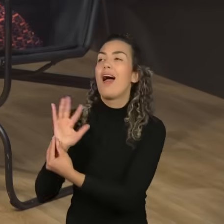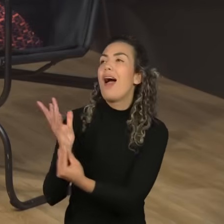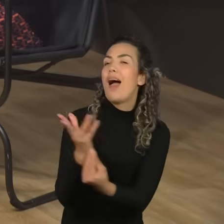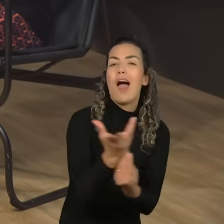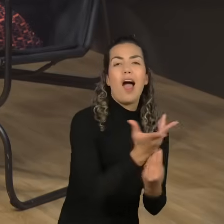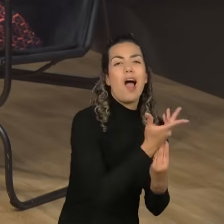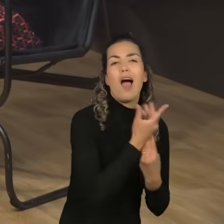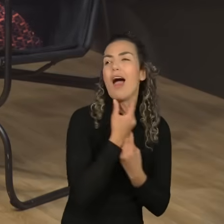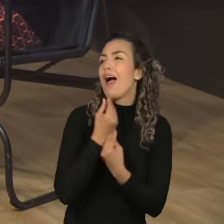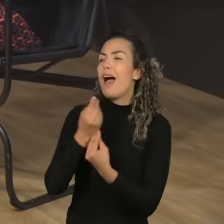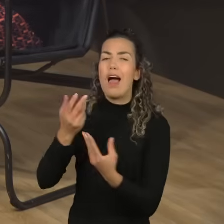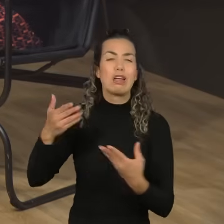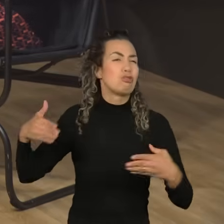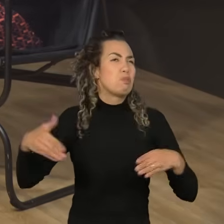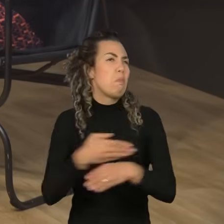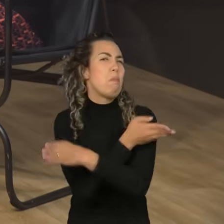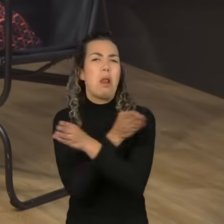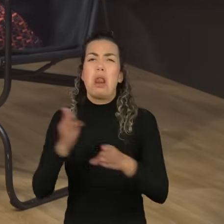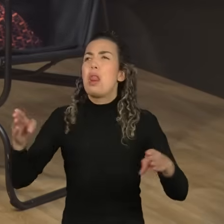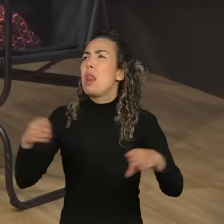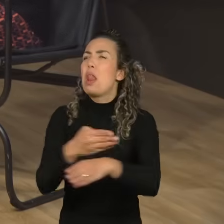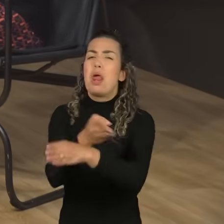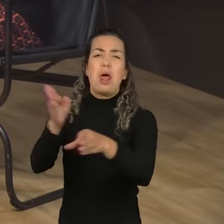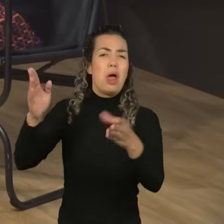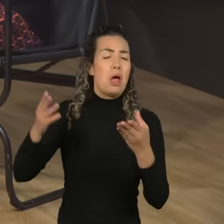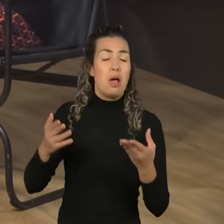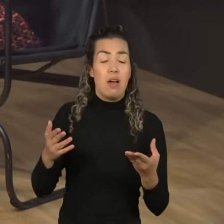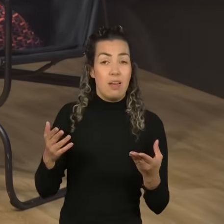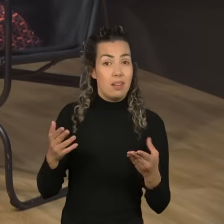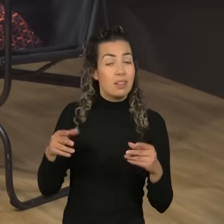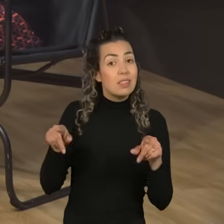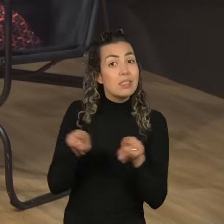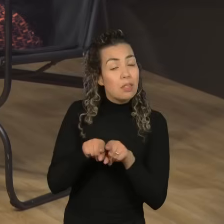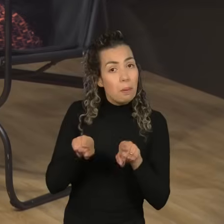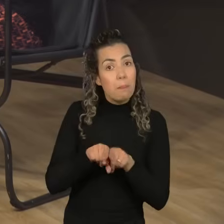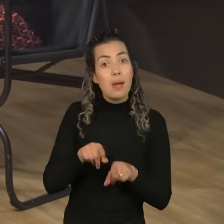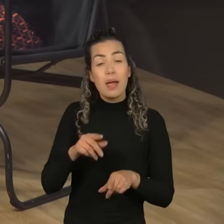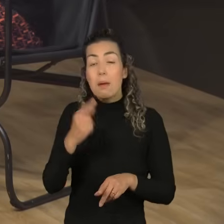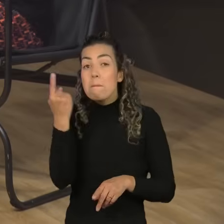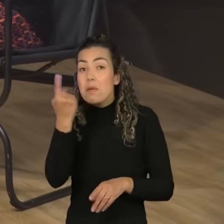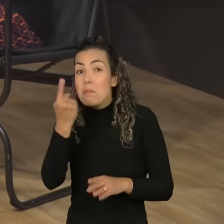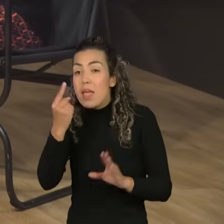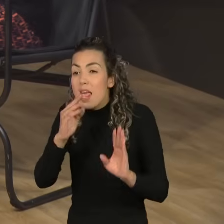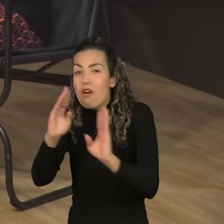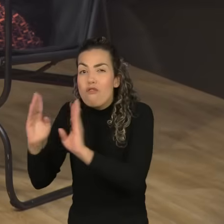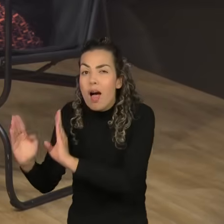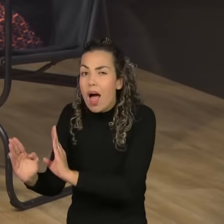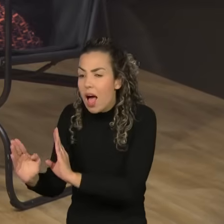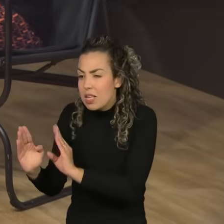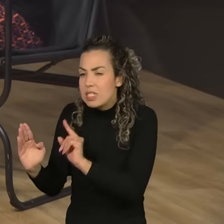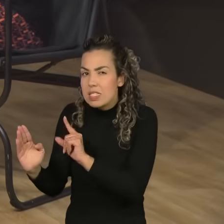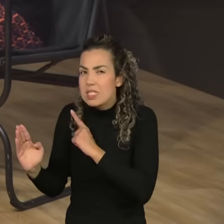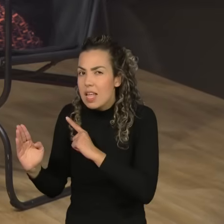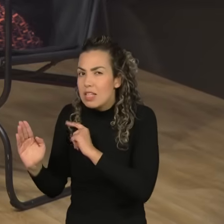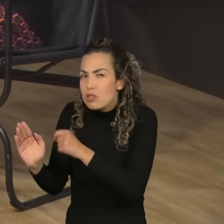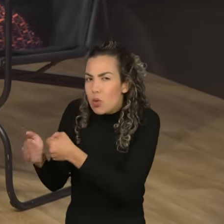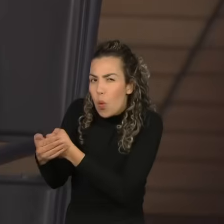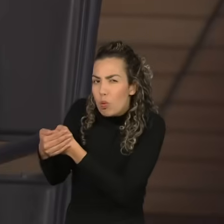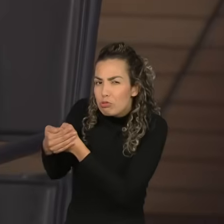artistas que vão fazer um montão de coisa, né? Ainda tem uma primeira fase que ficou ali meio escondida. Como é que é possível, né?